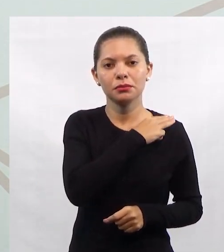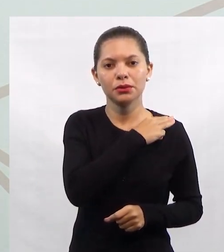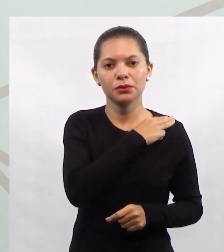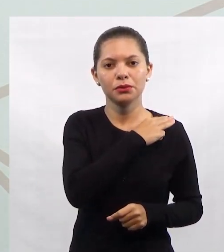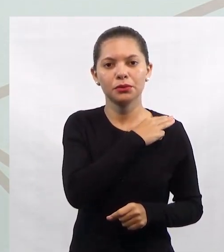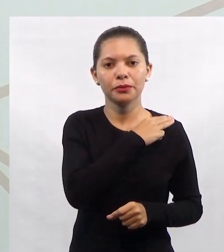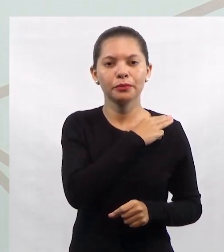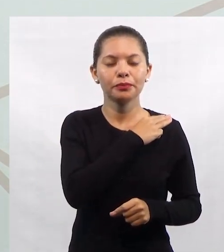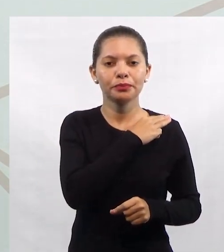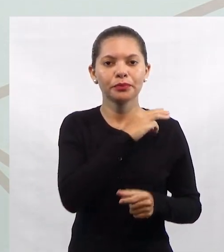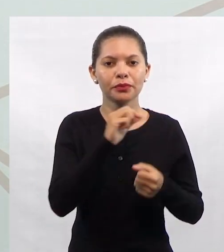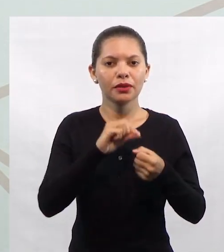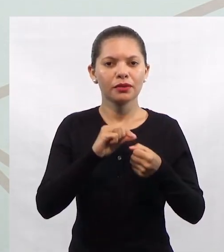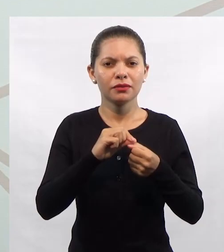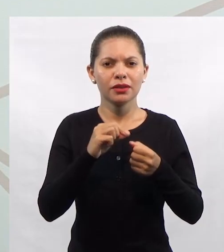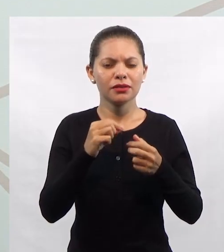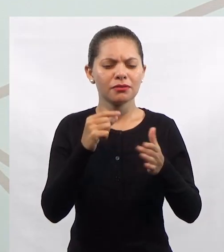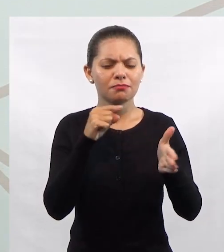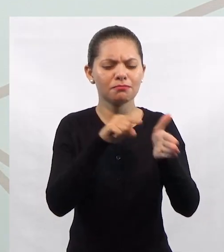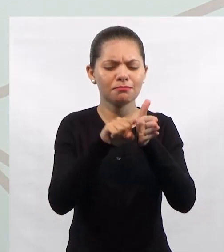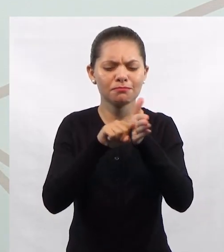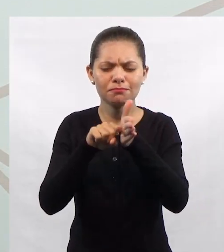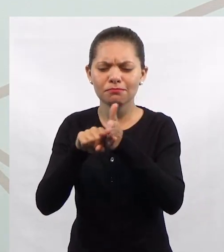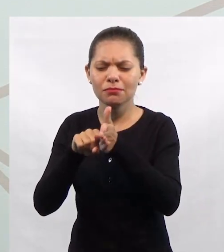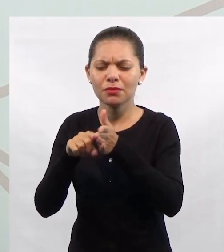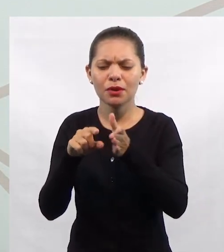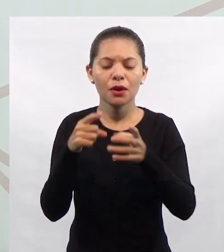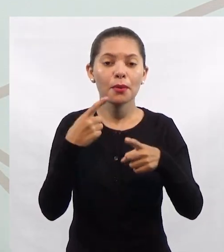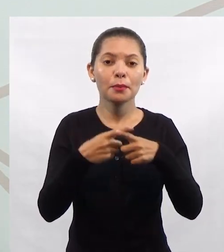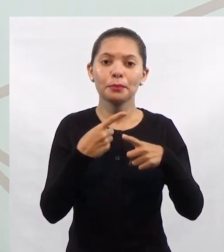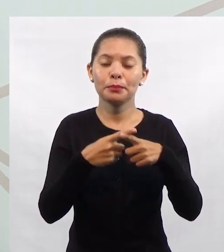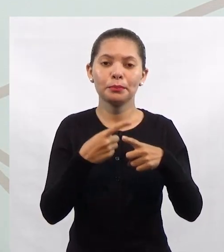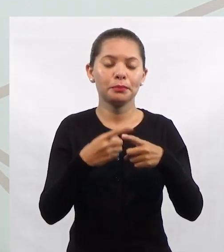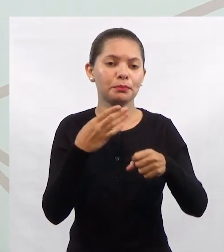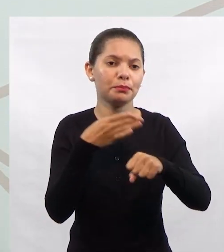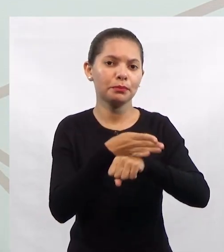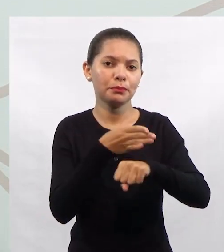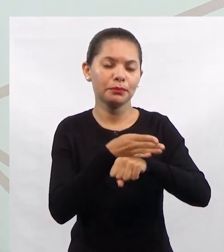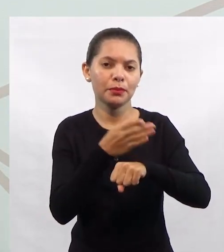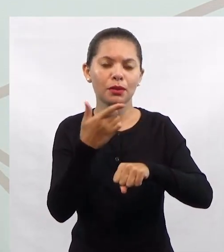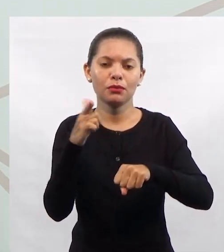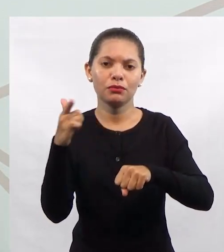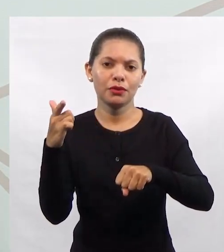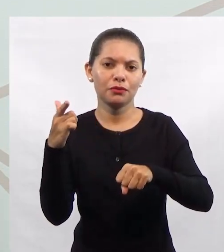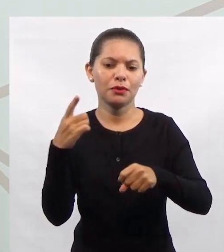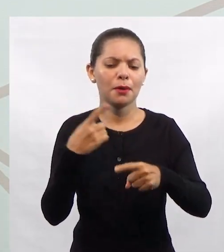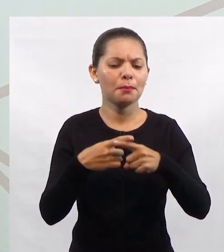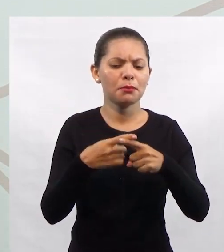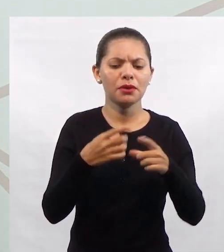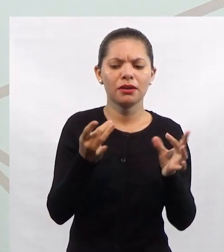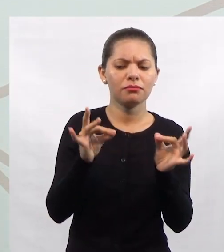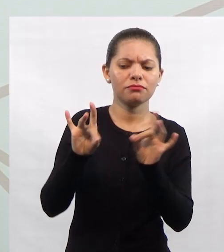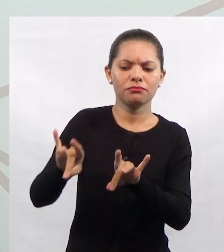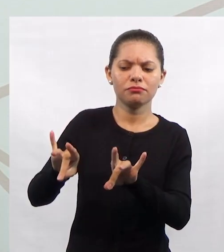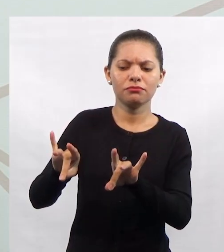aí a gente faz uma série de questionamentos, né? Por que essas pessoas não tiveram acesso? Por que elas